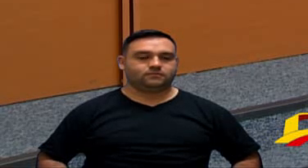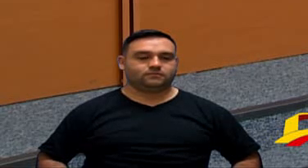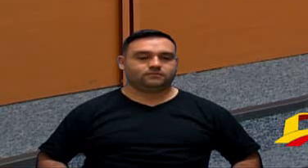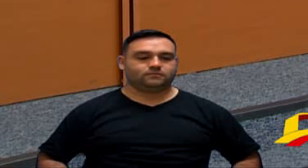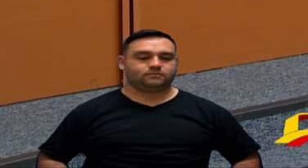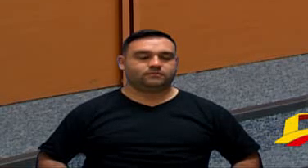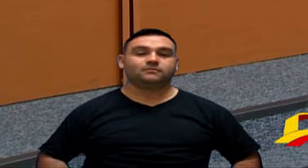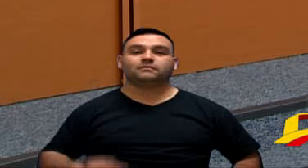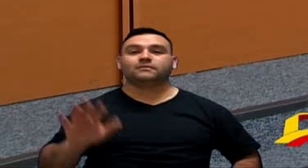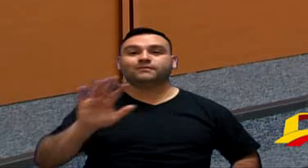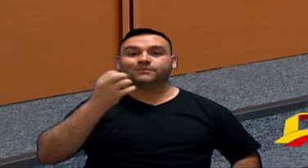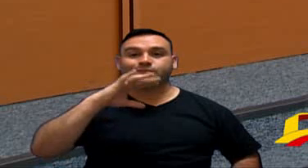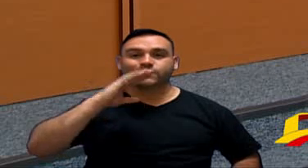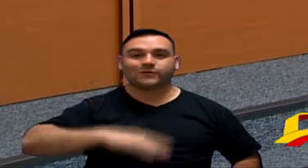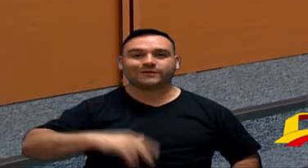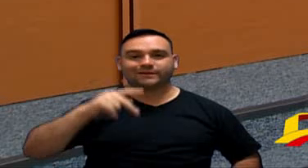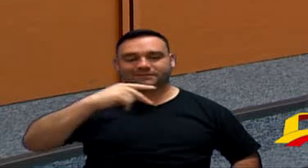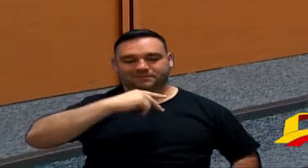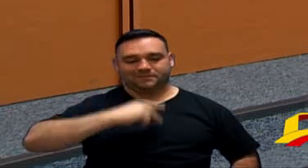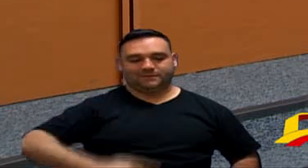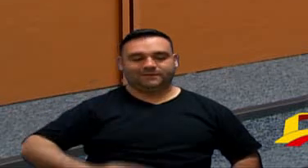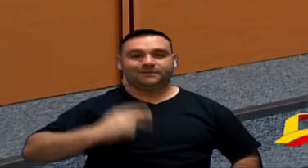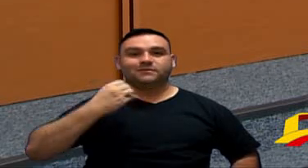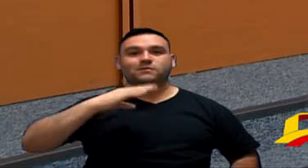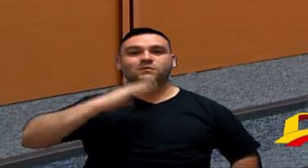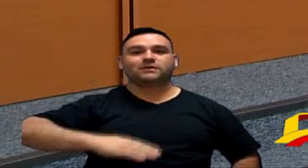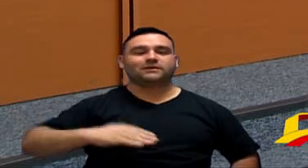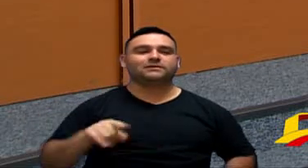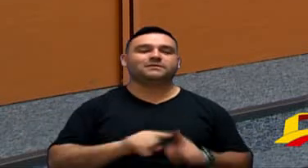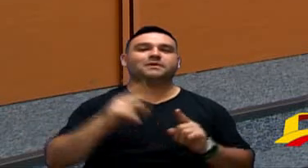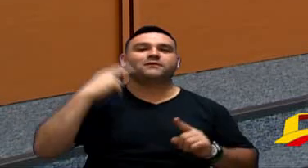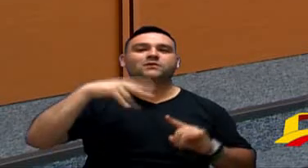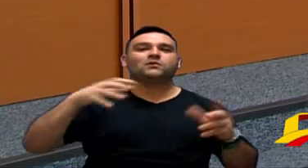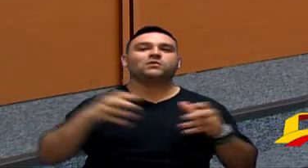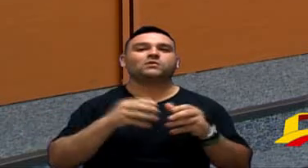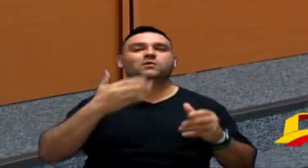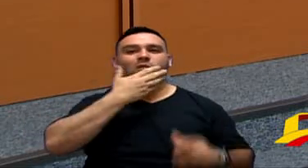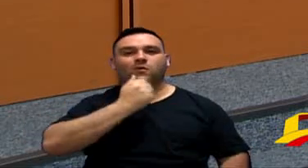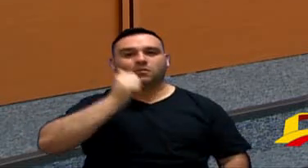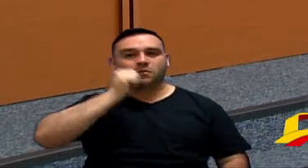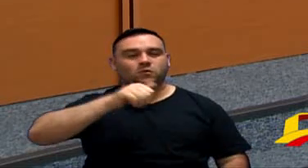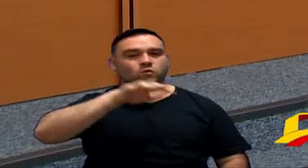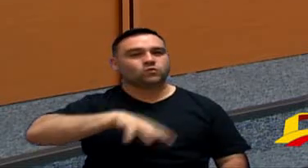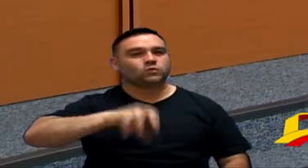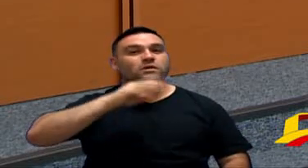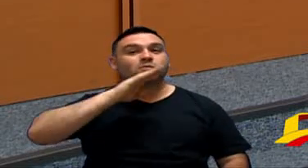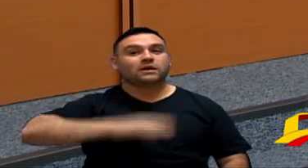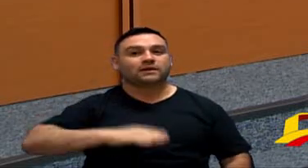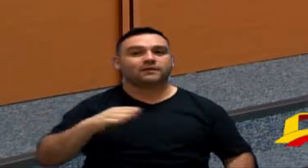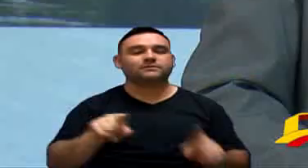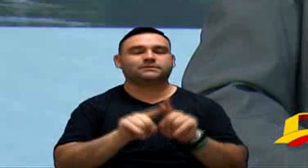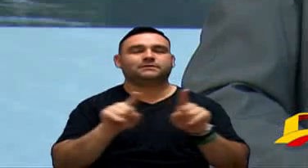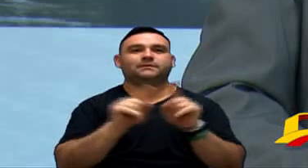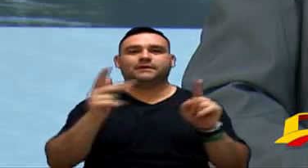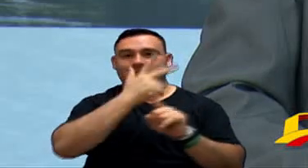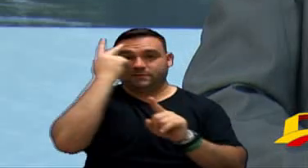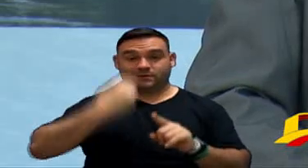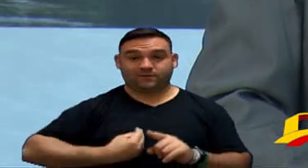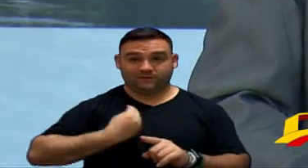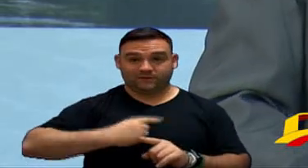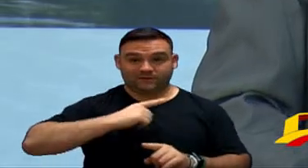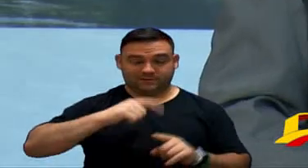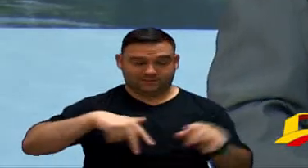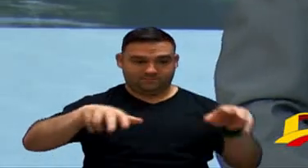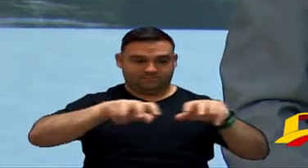Boa tarde senhor presidente meu boa tarde senhoras vereadores e vereadoras meu Boa tarde pessoas que estão presentes